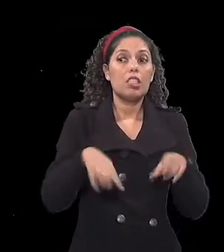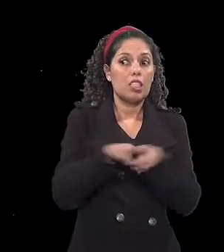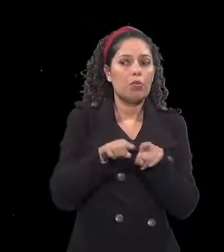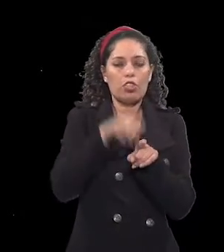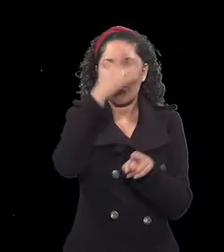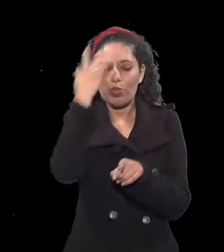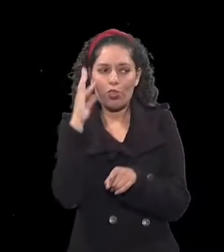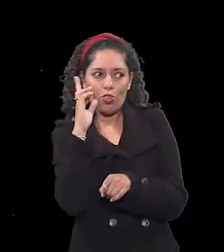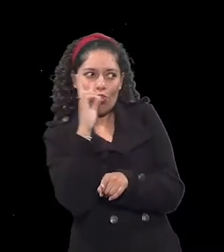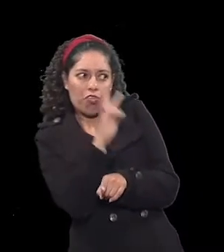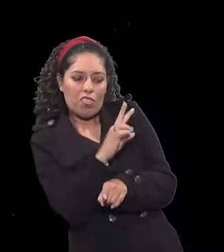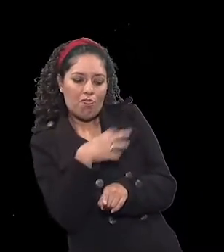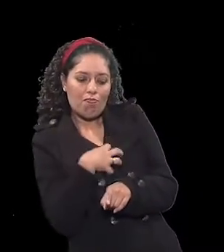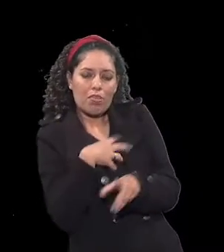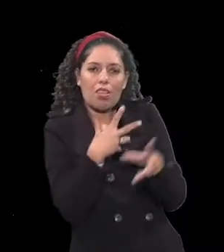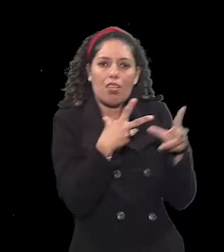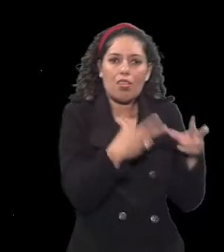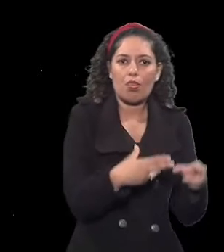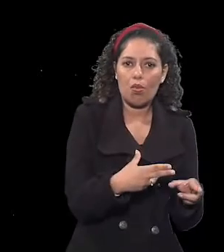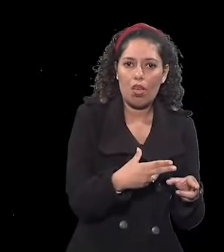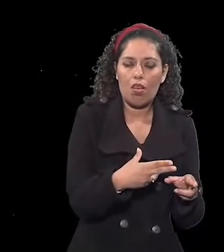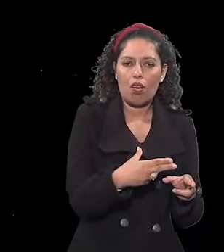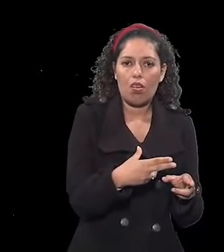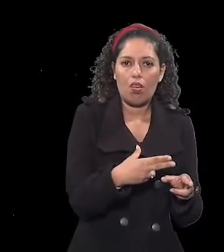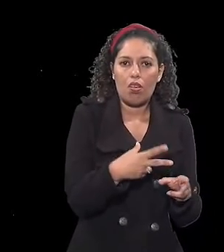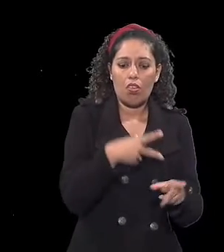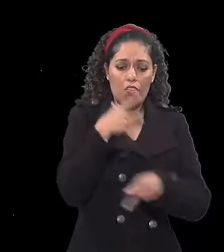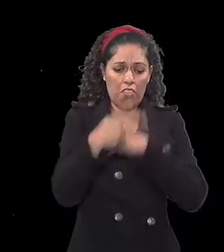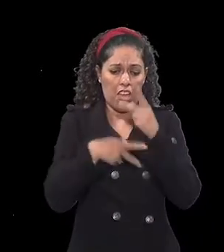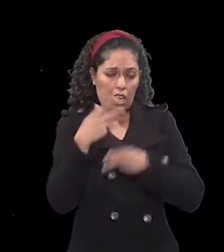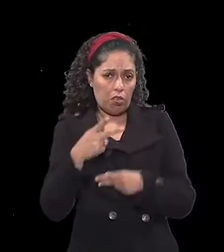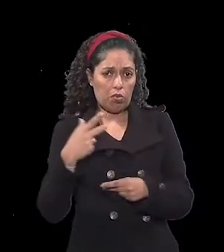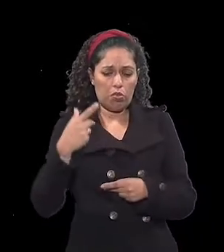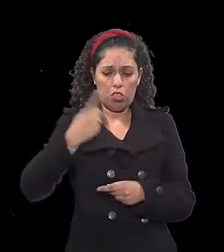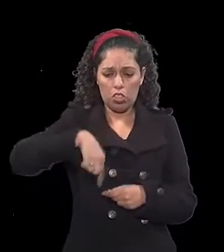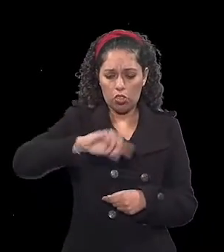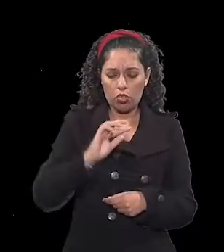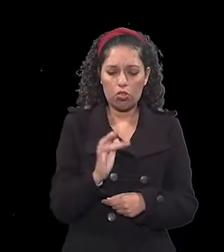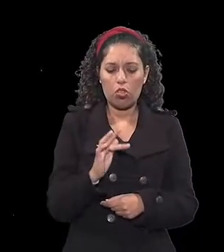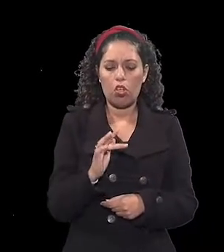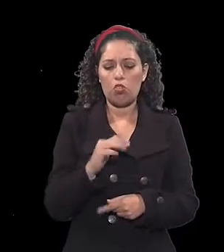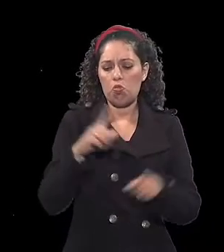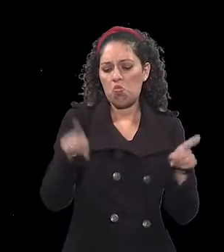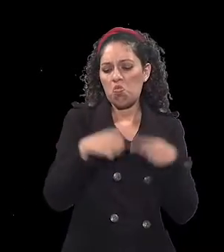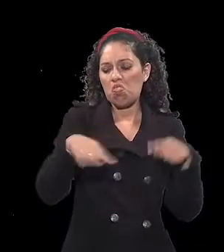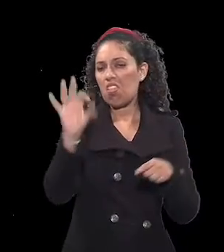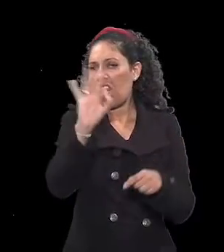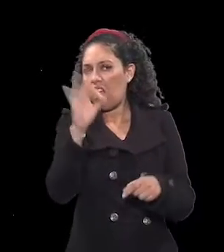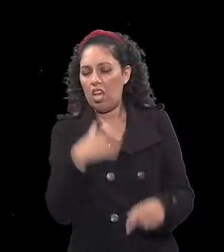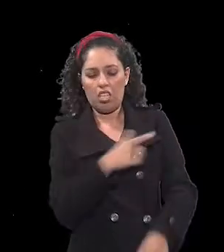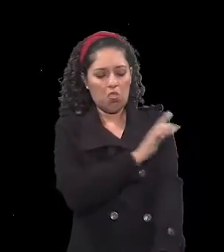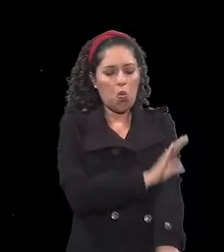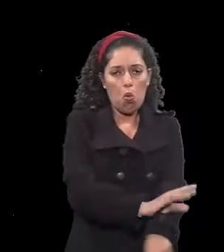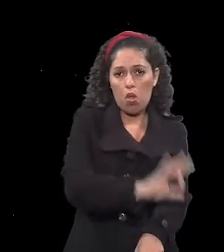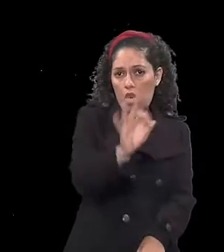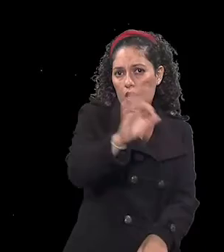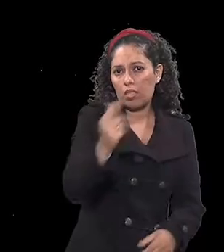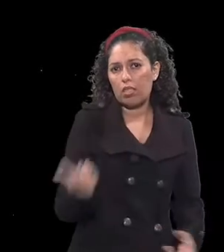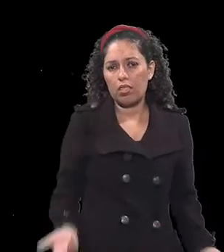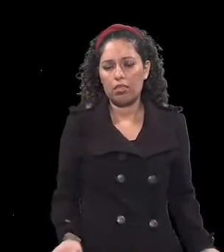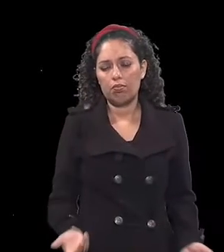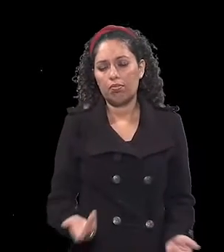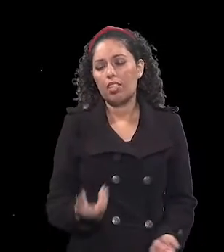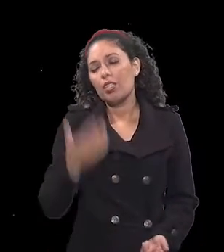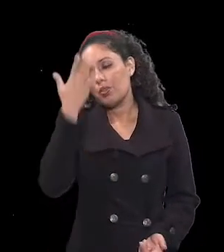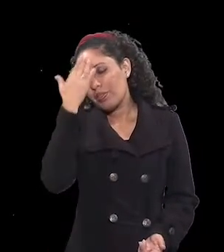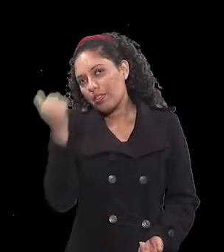mesmo olhar. Recebiam essa mesma crítica, falavam que a gente fazia não era funk, falavam que a gente fazia não era música, não era cultura, né? E não adianta, eu